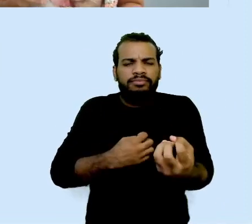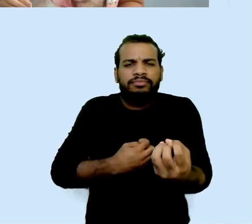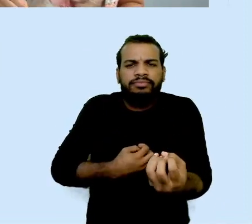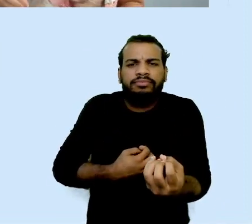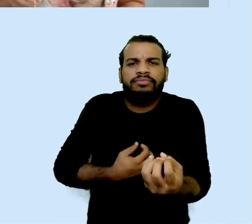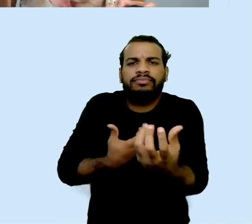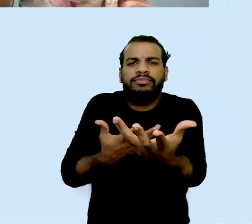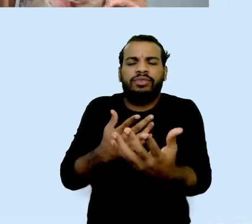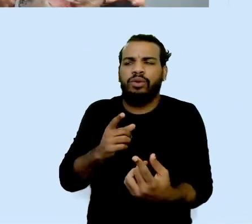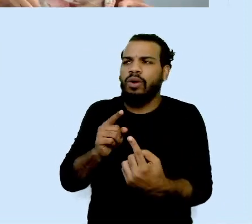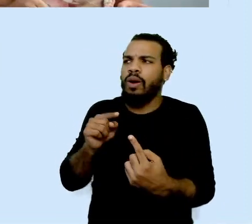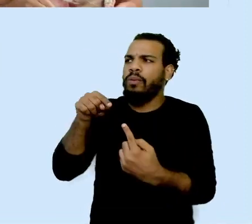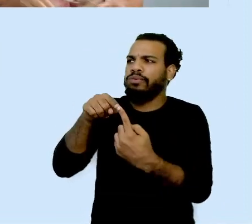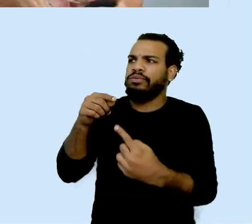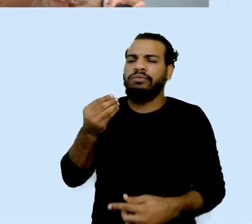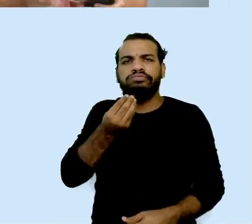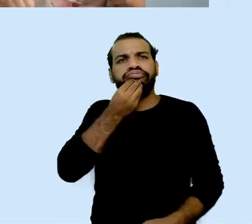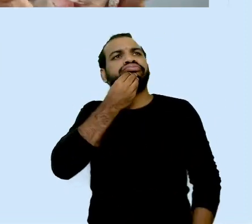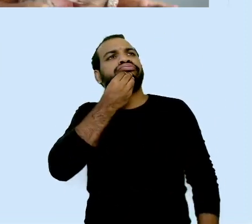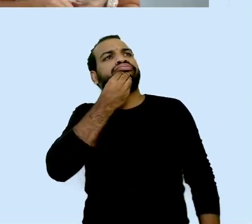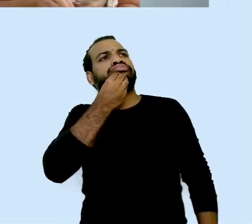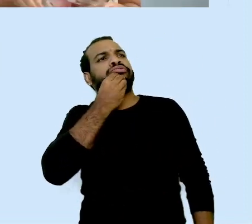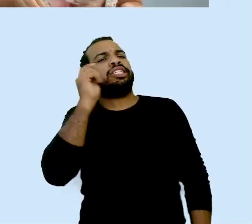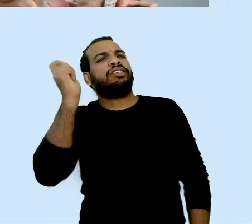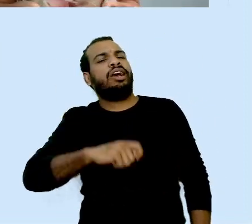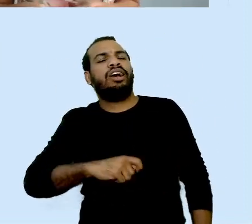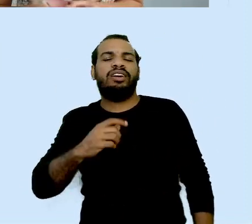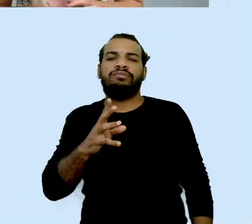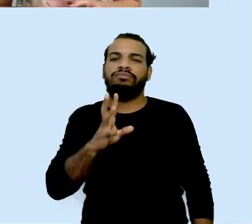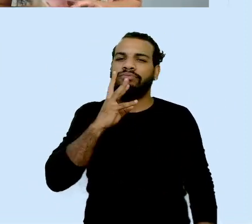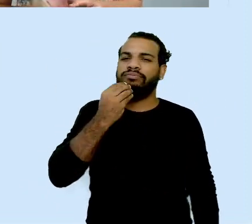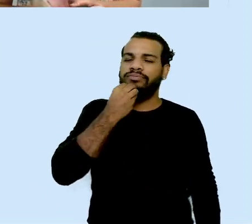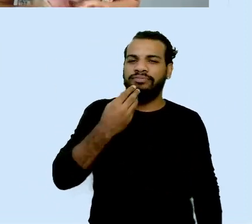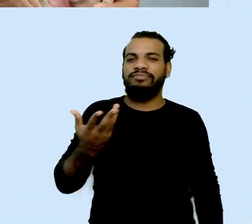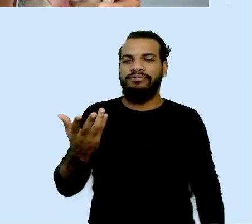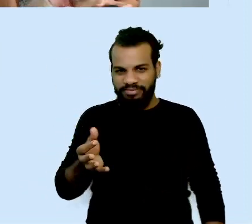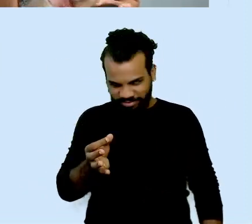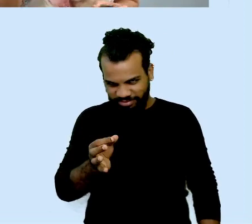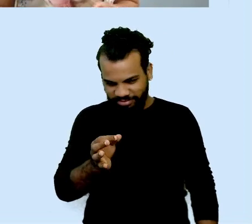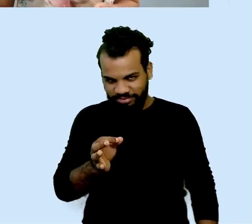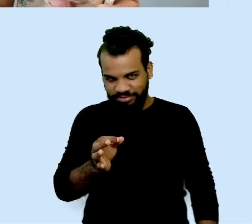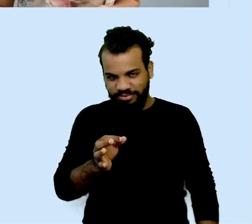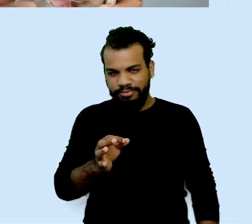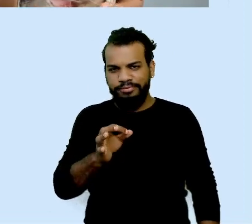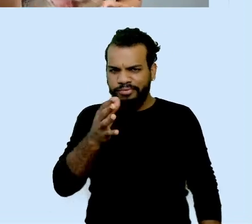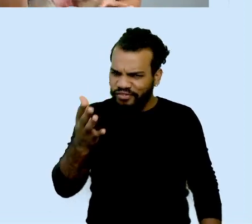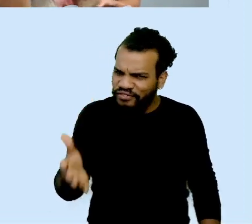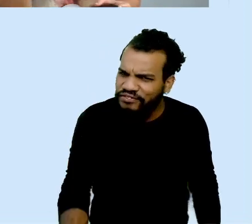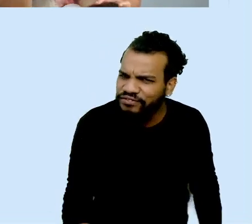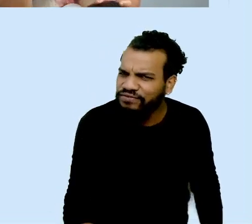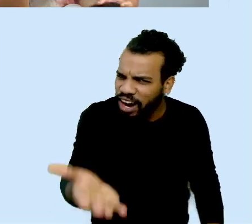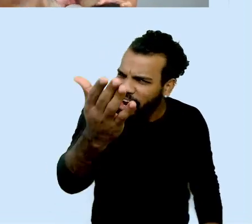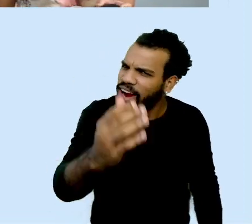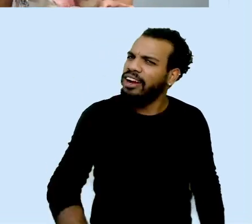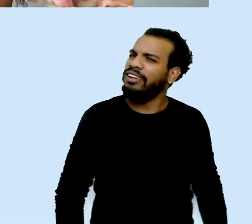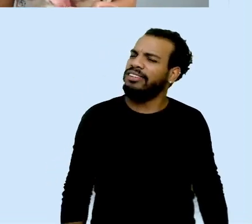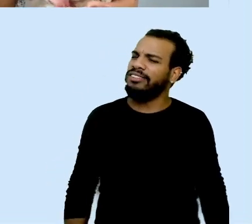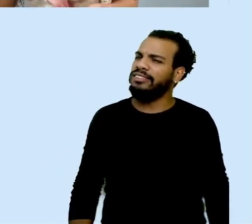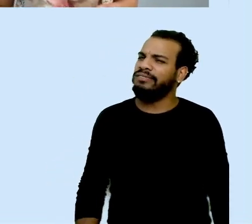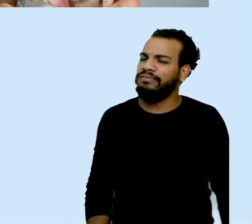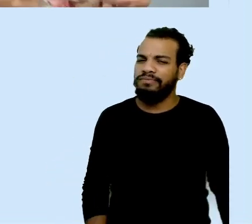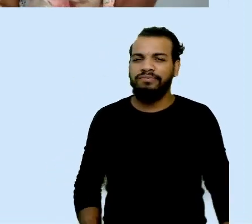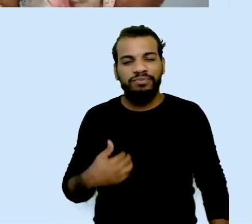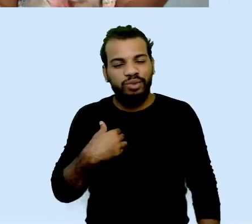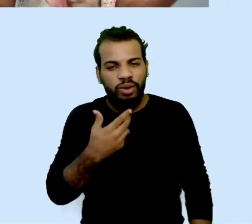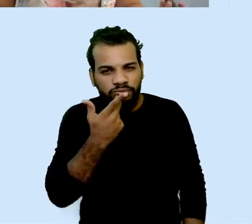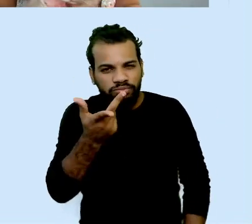a oportunidade de experimentar artisticamente o que a gente está falando aqui. Então, se aventura, faz o que eu propus